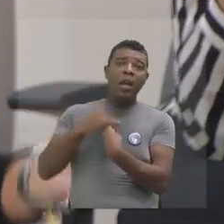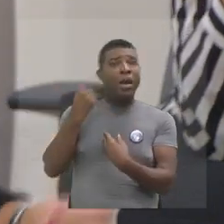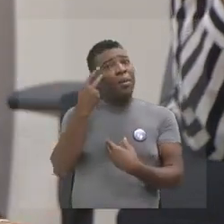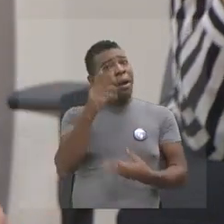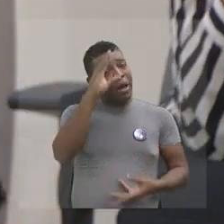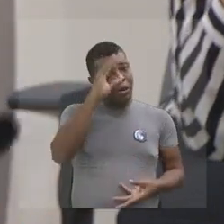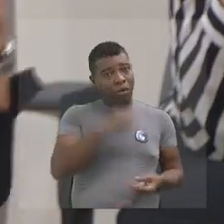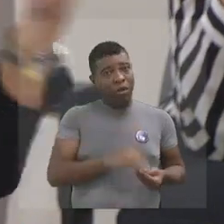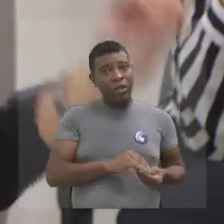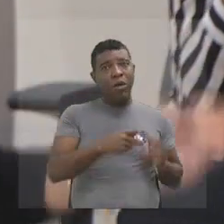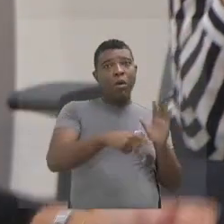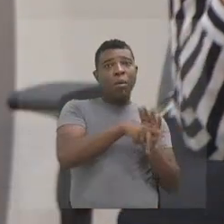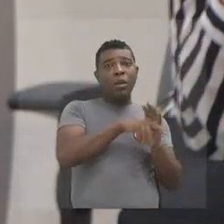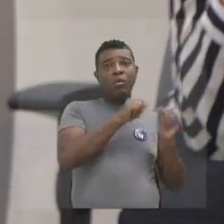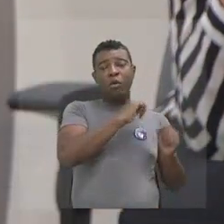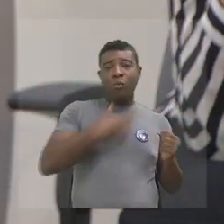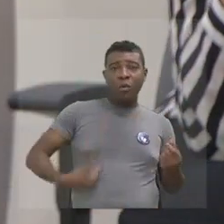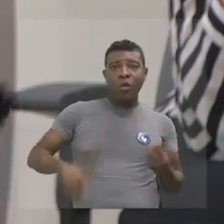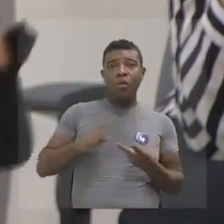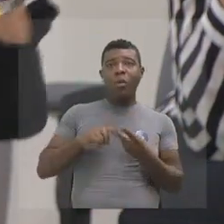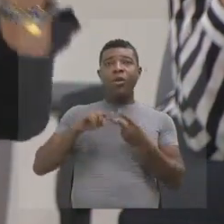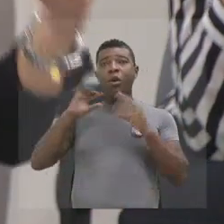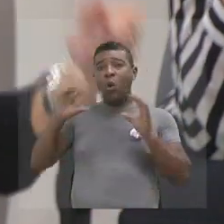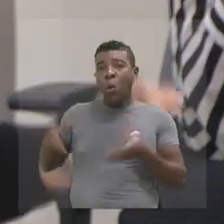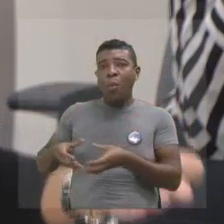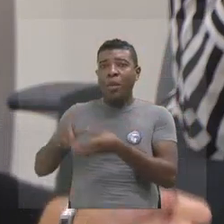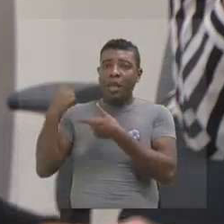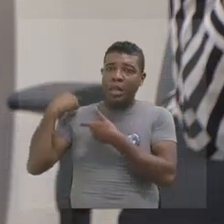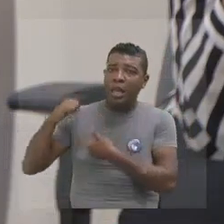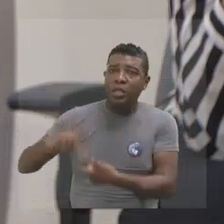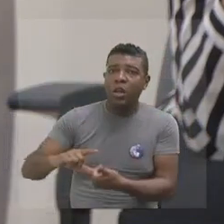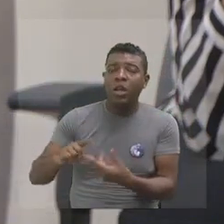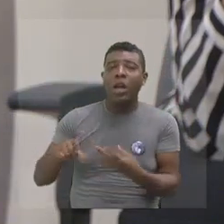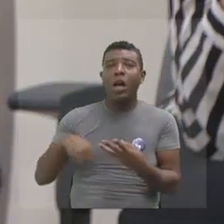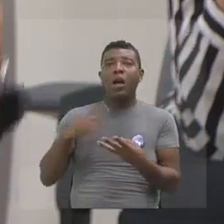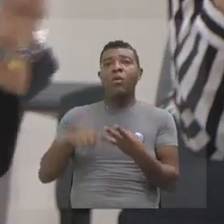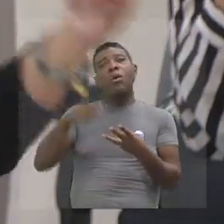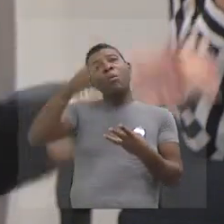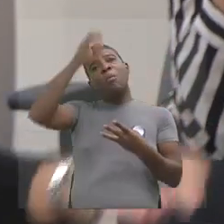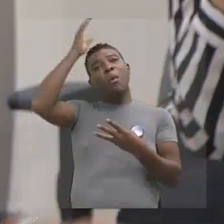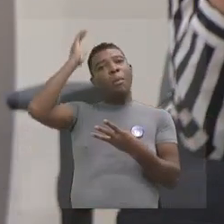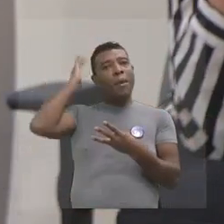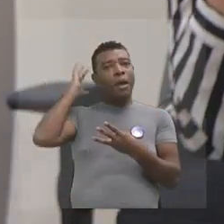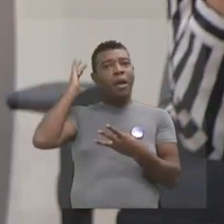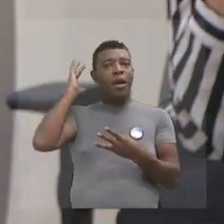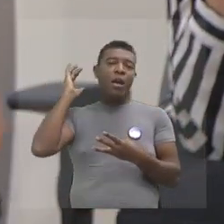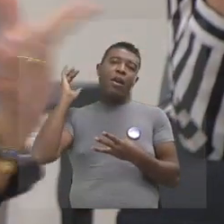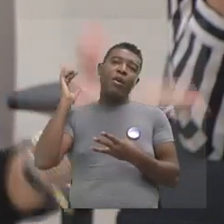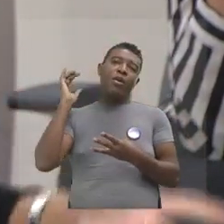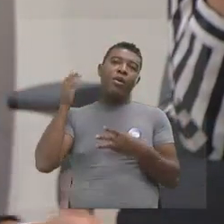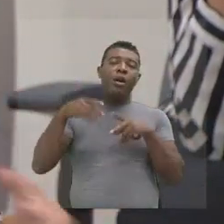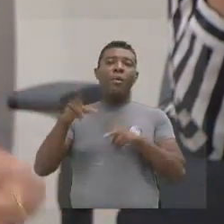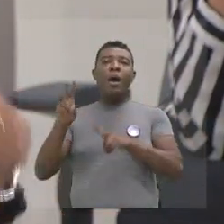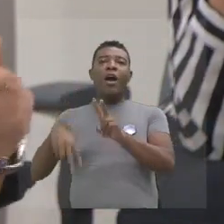patrimônio público como unidades tradicionais é corpo de bombeiro para avaliação de de